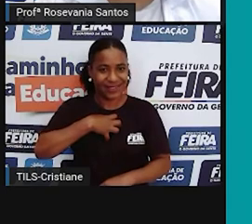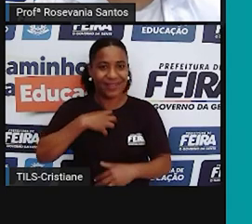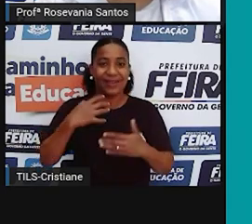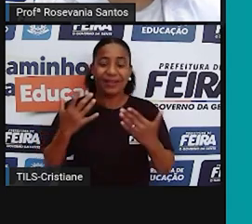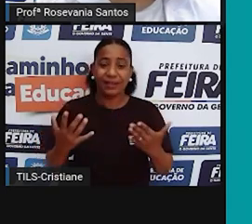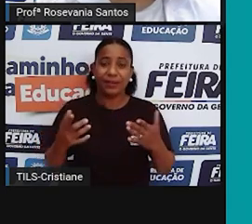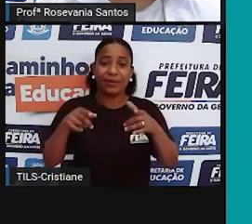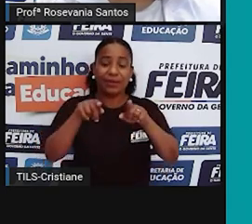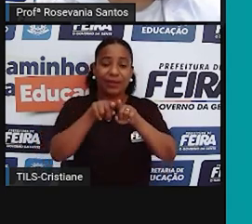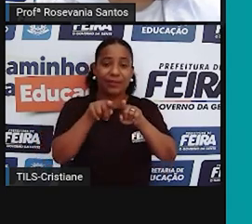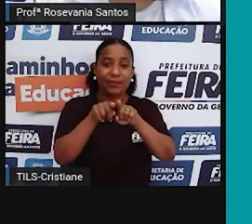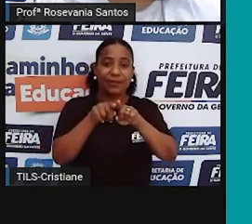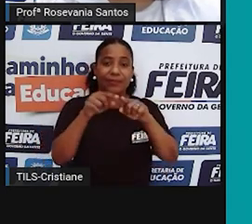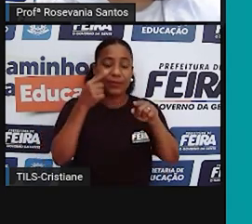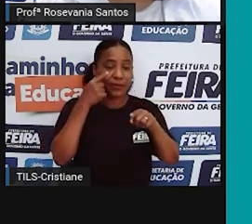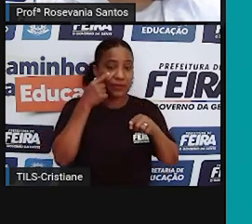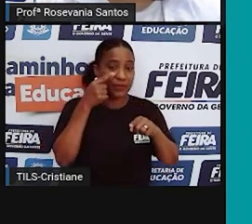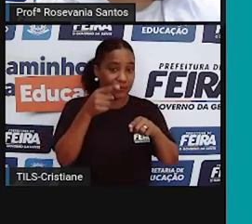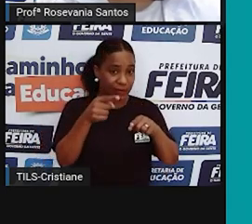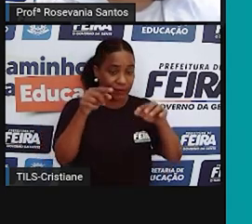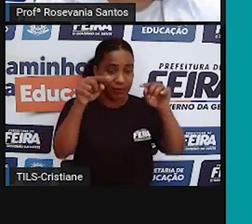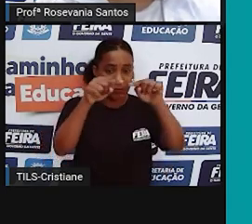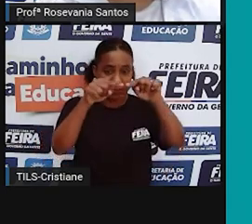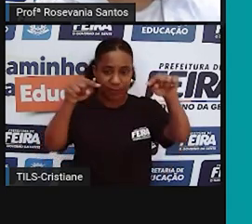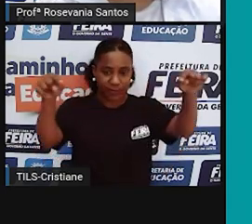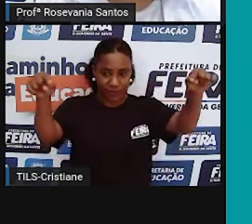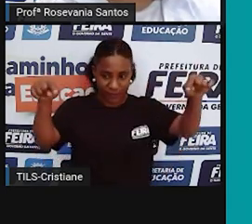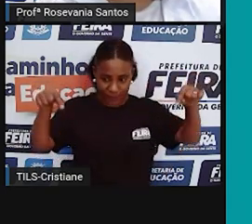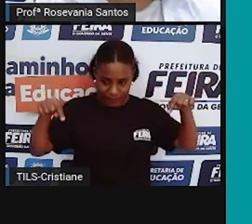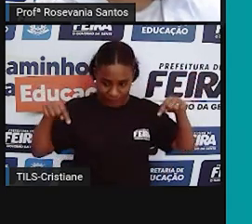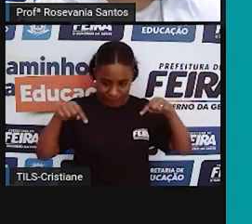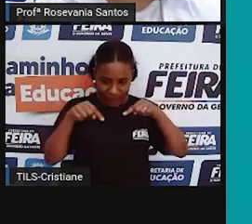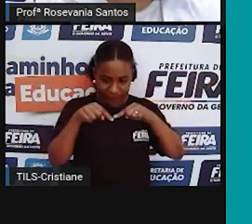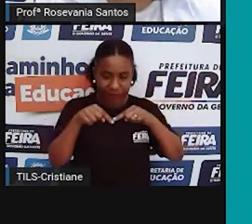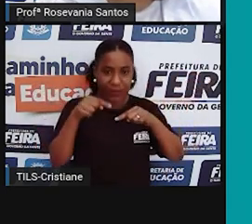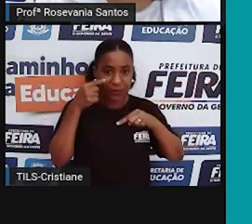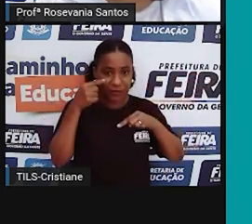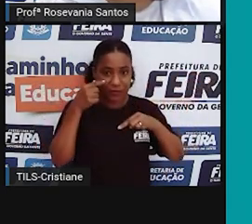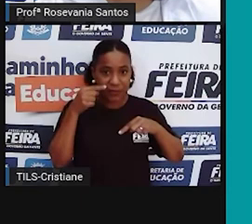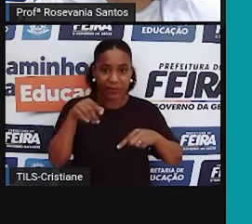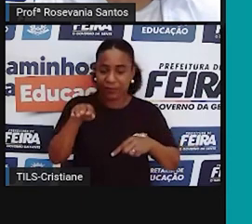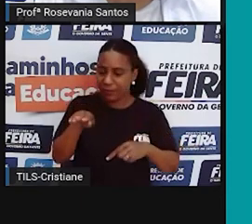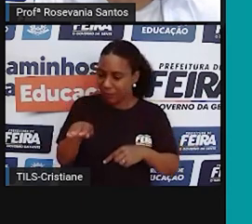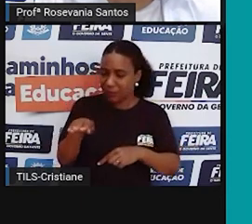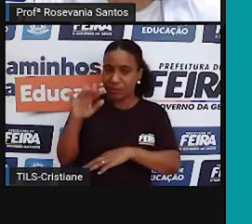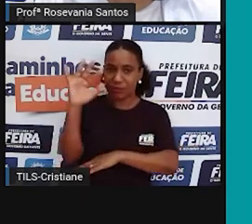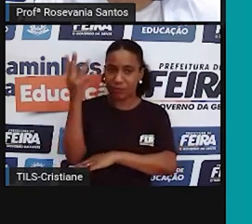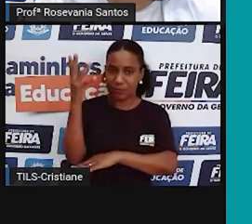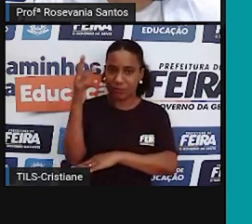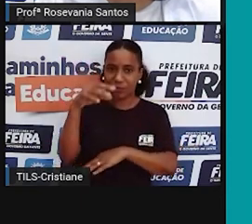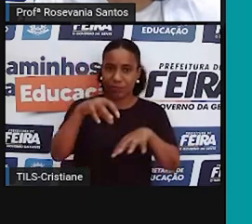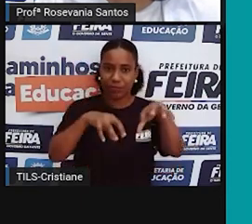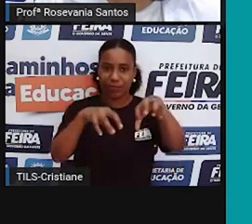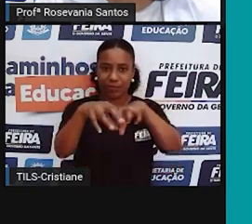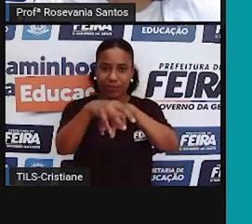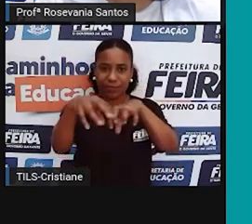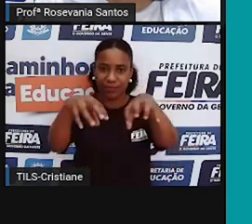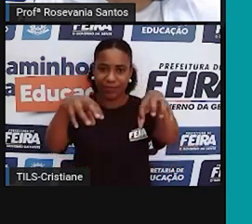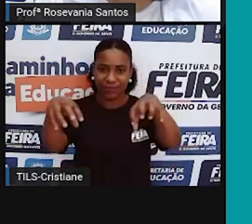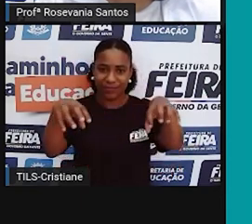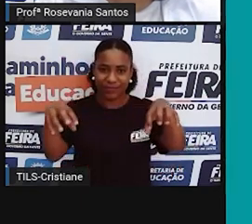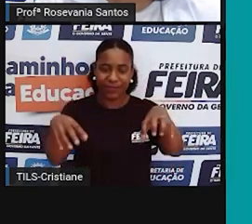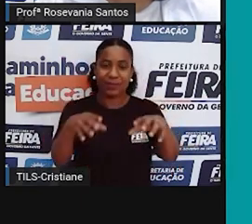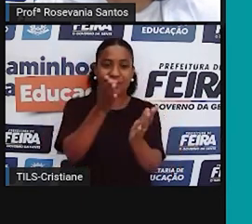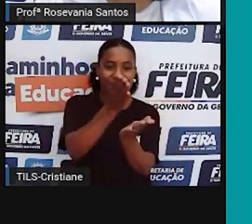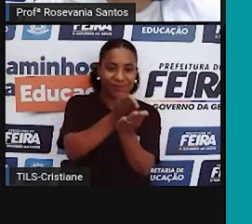observar aqui, né, os móveis, o automóvel, as plantinhas, mas está tudo divididinho aqui.